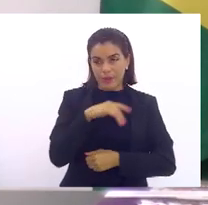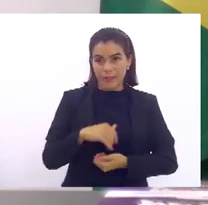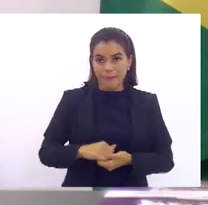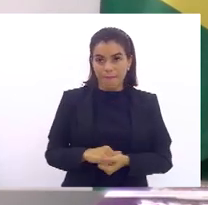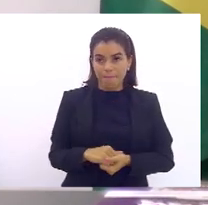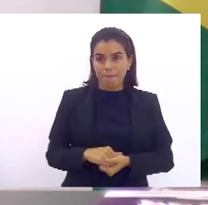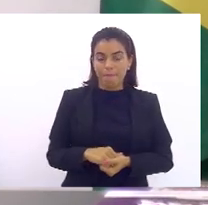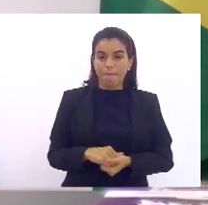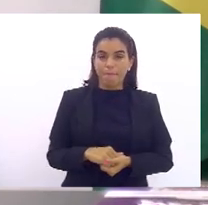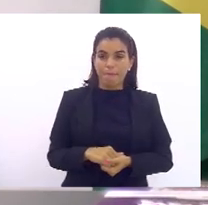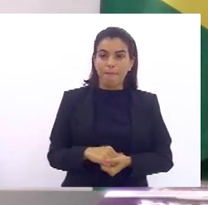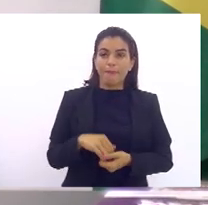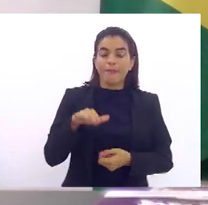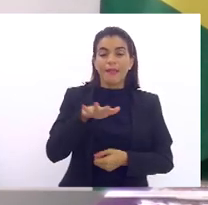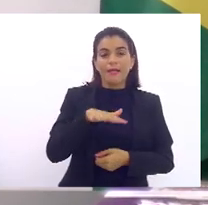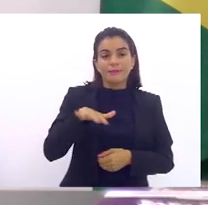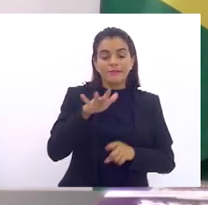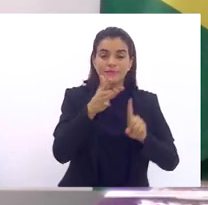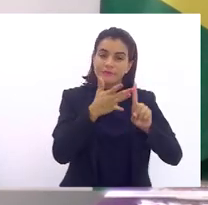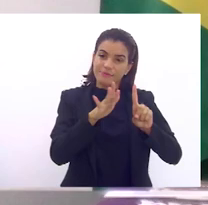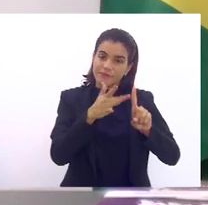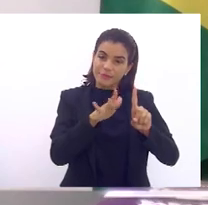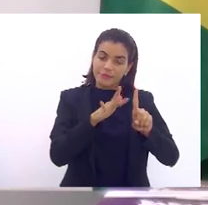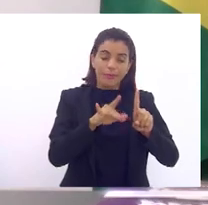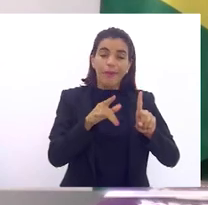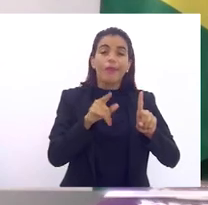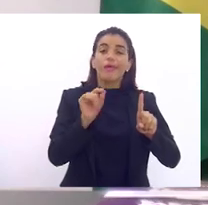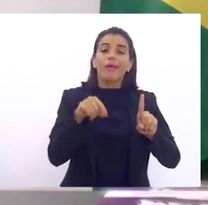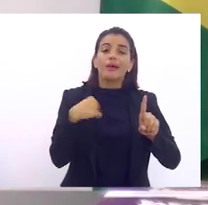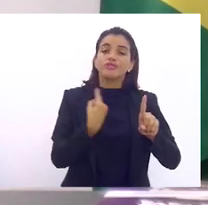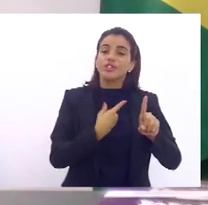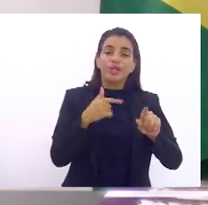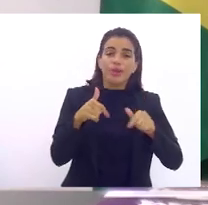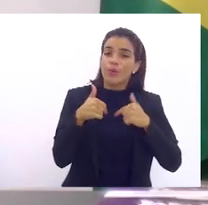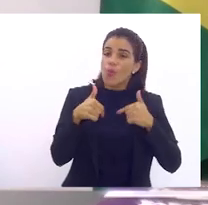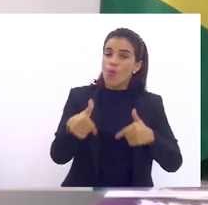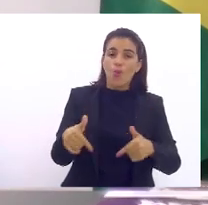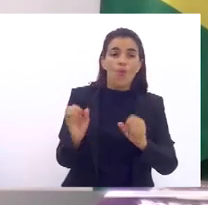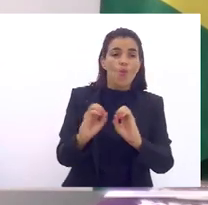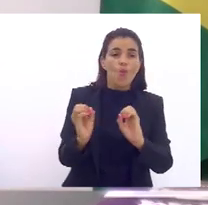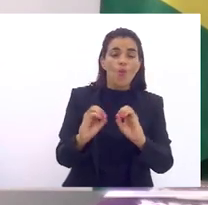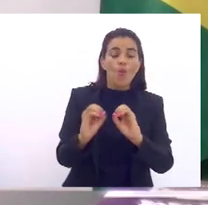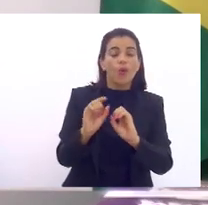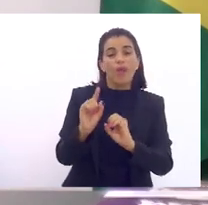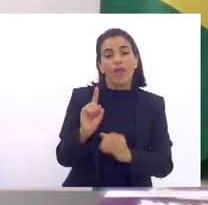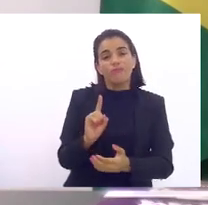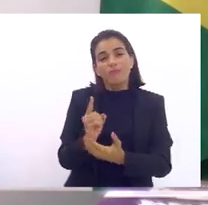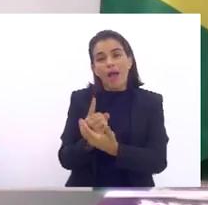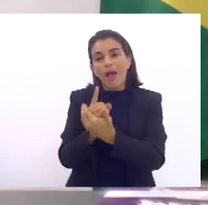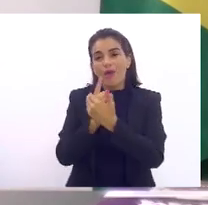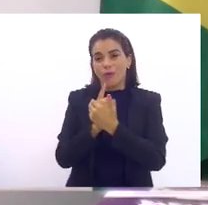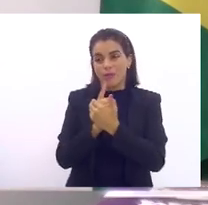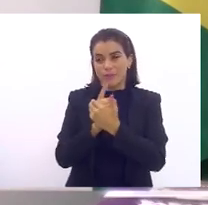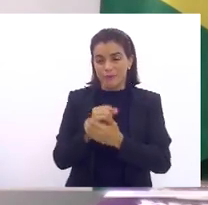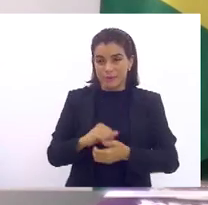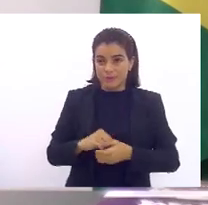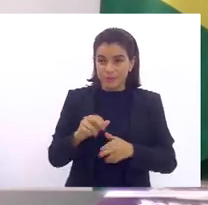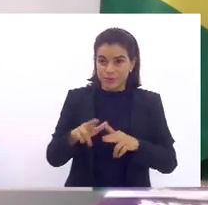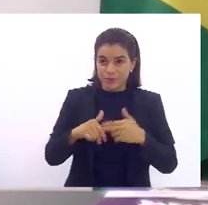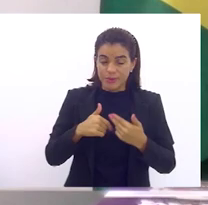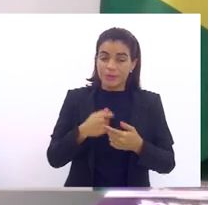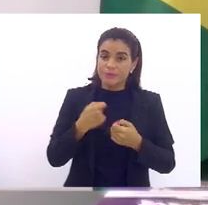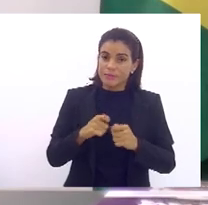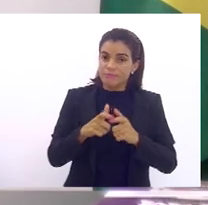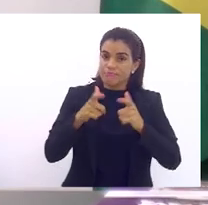afastamento dessas vítimas e não de acolhimento eh então a Polícia Civil tem tem desenvolvido capacitação constante é preciso que isso